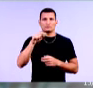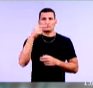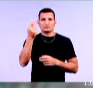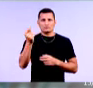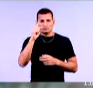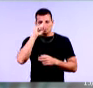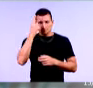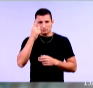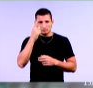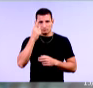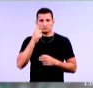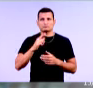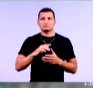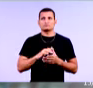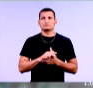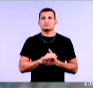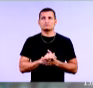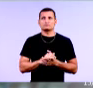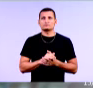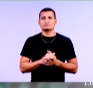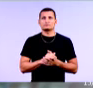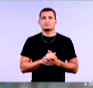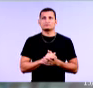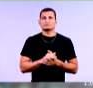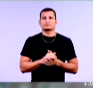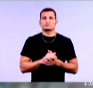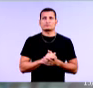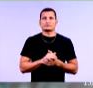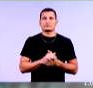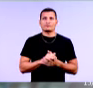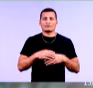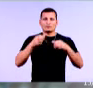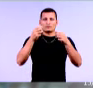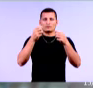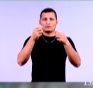criá-los e manipulá-los. Então, quando a gente fala objeto, a gente